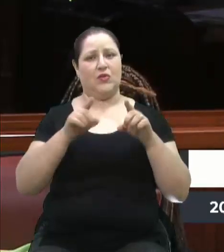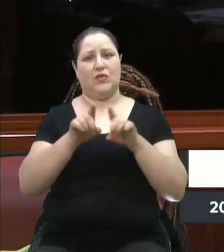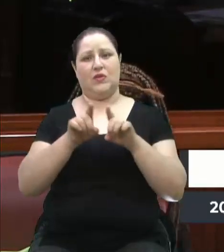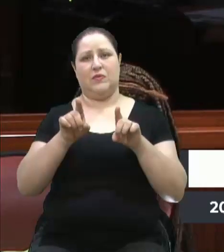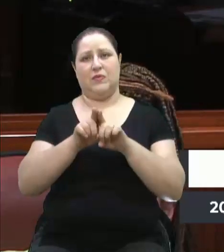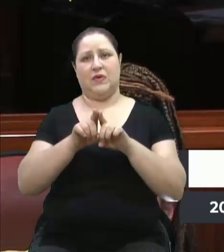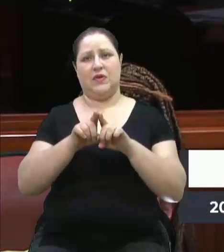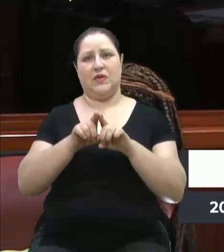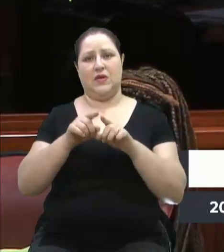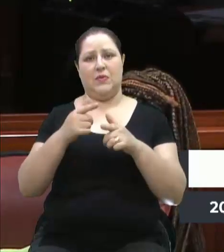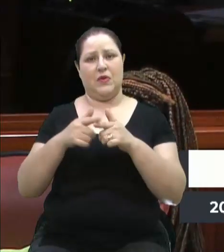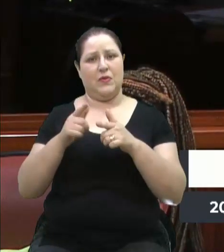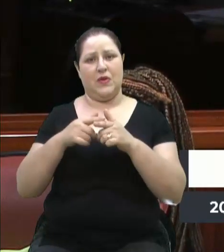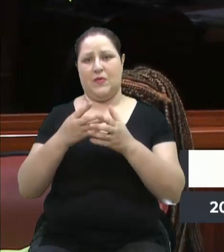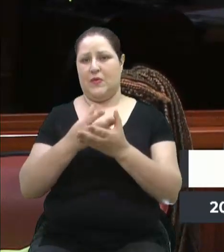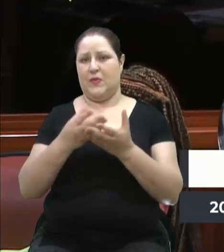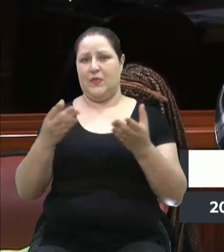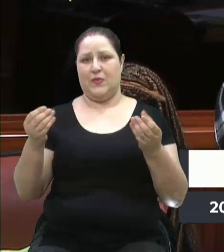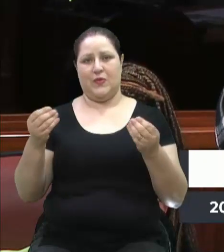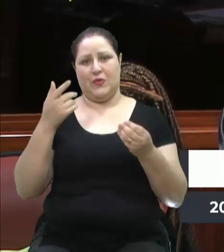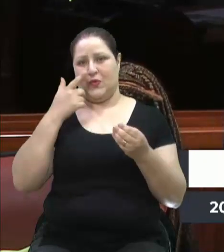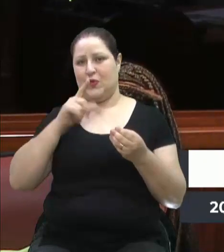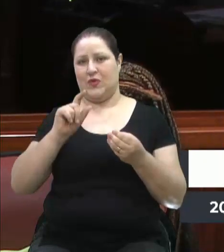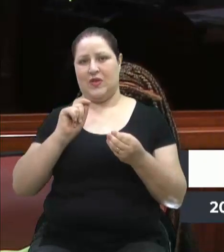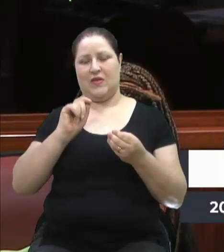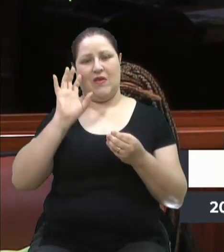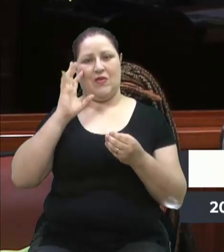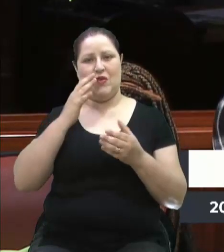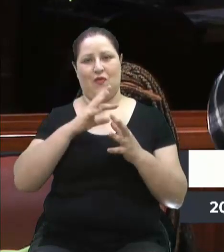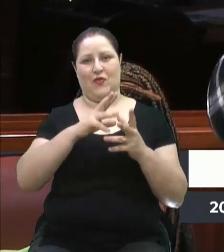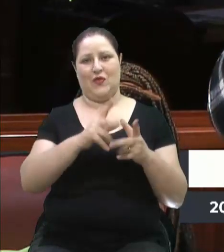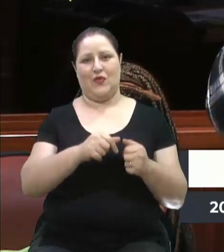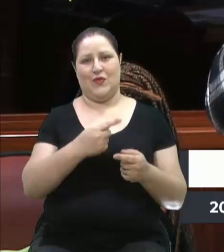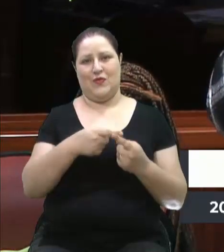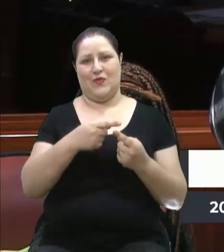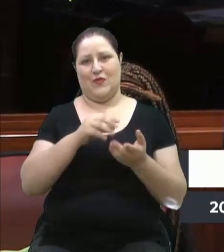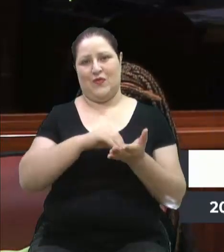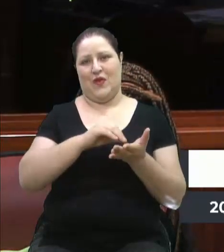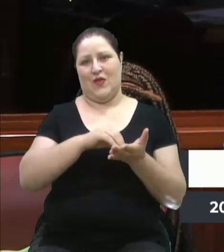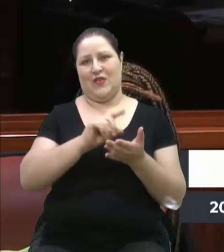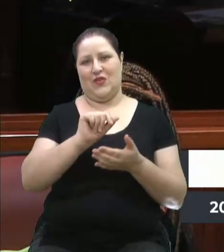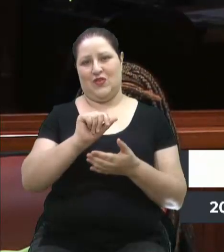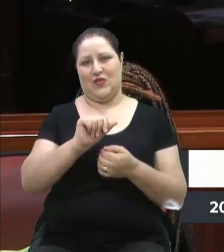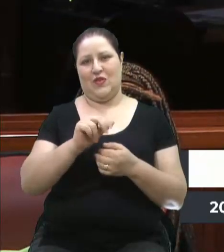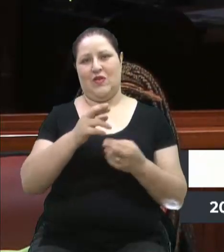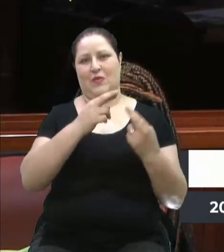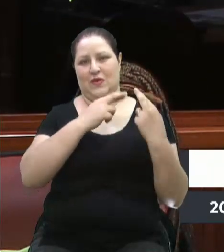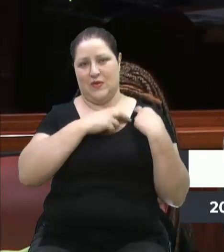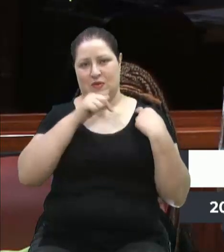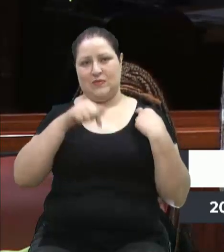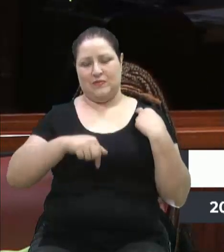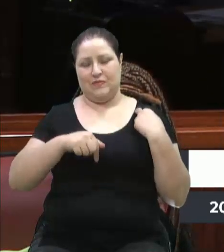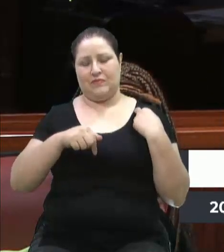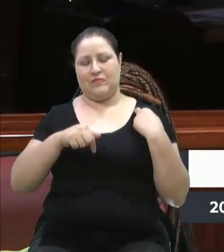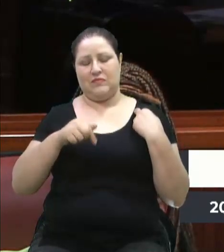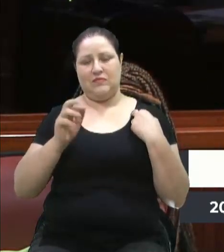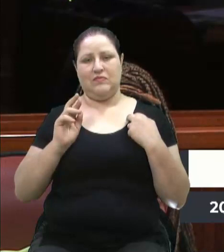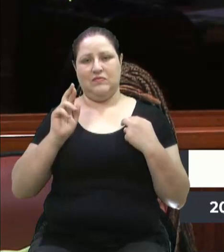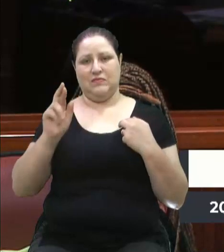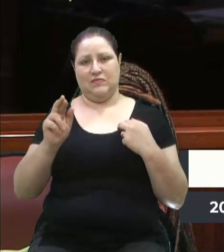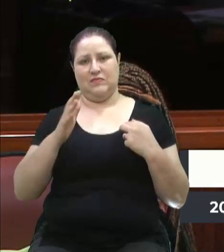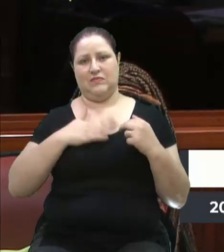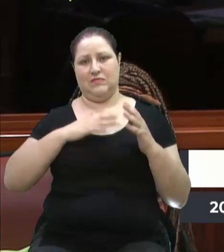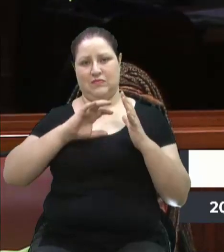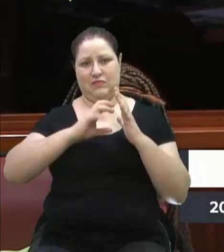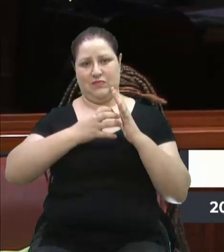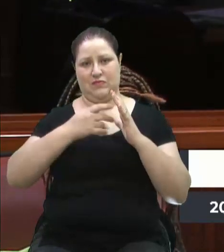e os problemas são inúmeros. Com responsabilidade, nós, como sempre fazemos aqui, em nome da liderança da minha